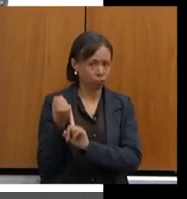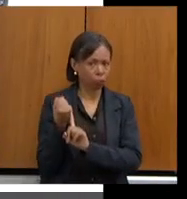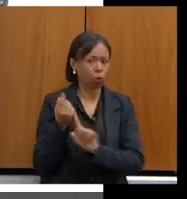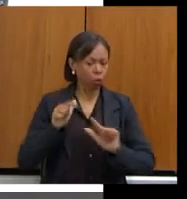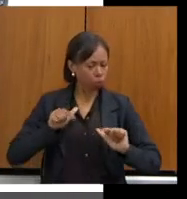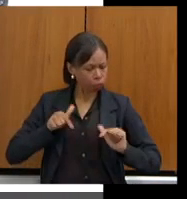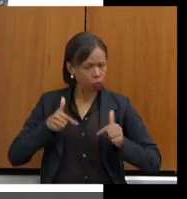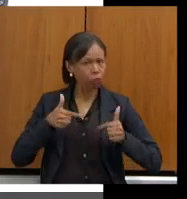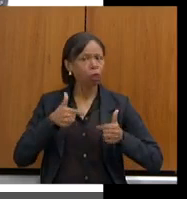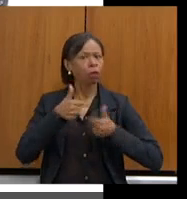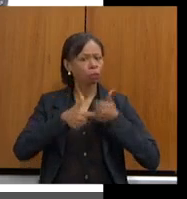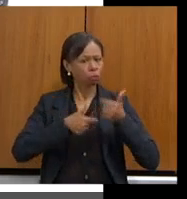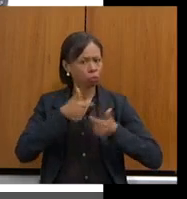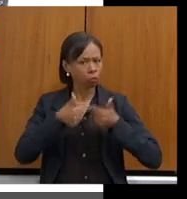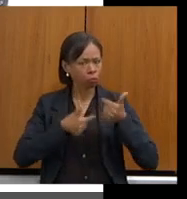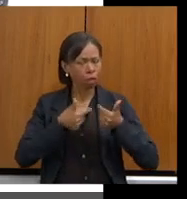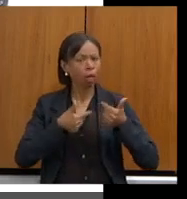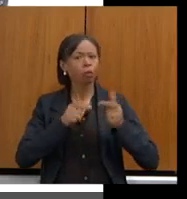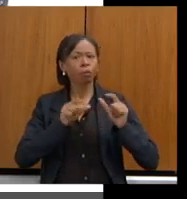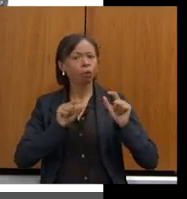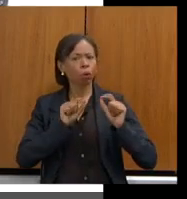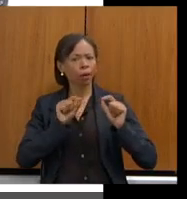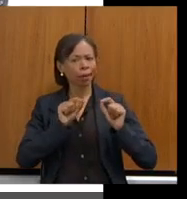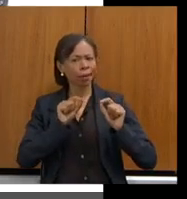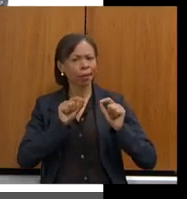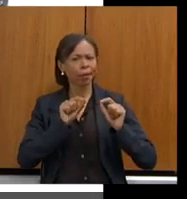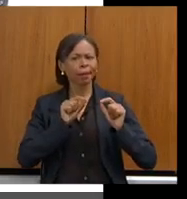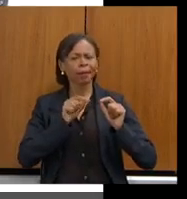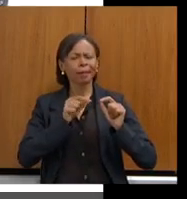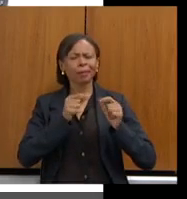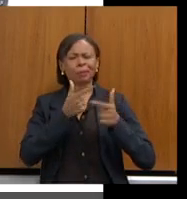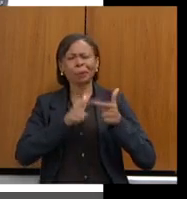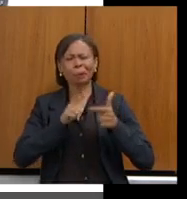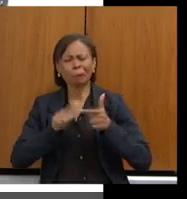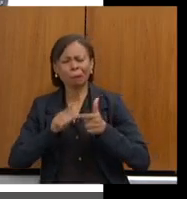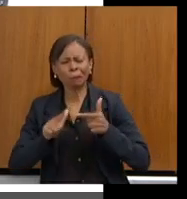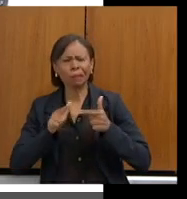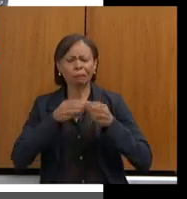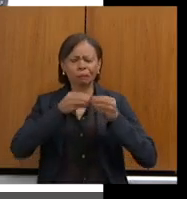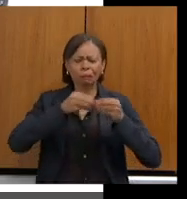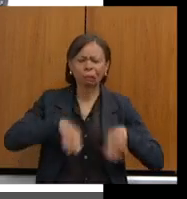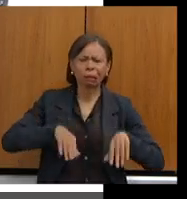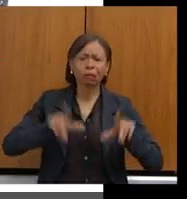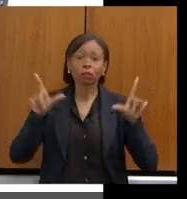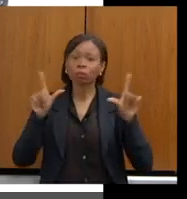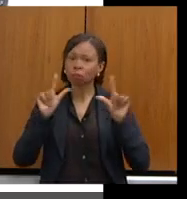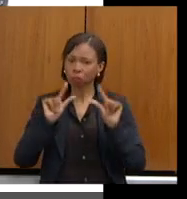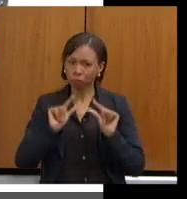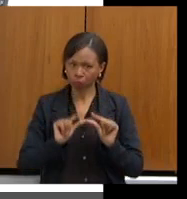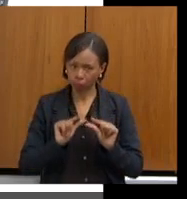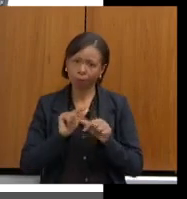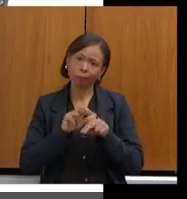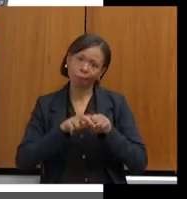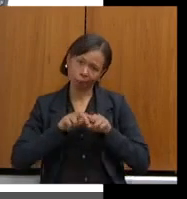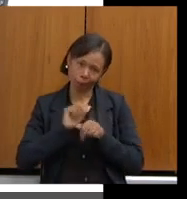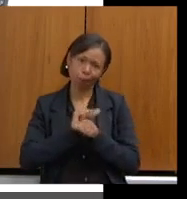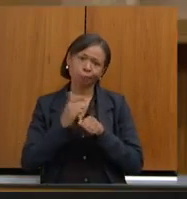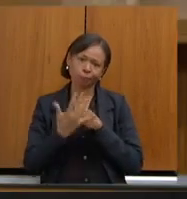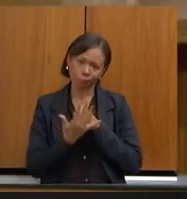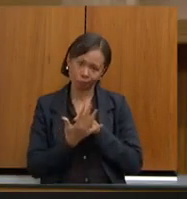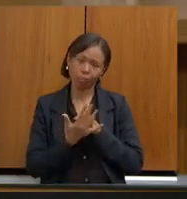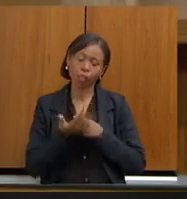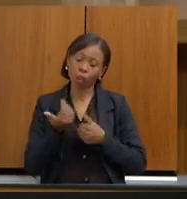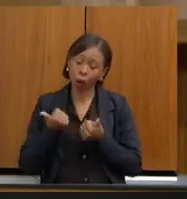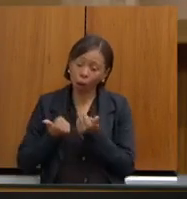que visavam amenizar os efeitos negativos da academia mesmo que fosse através de um apoio moral a